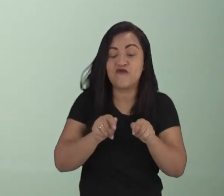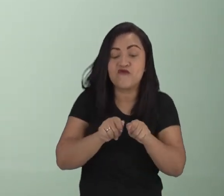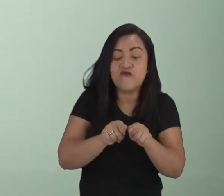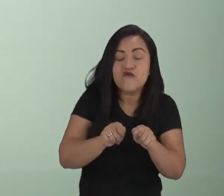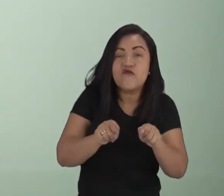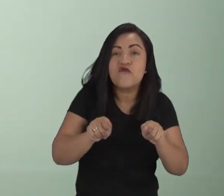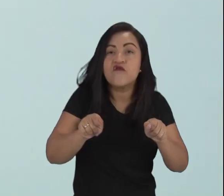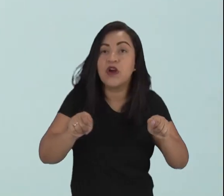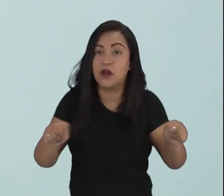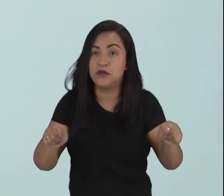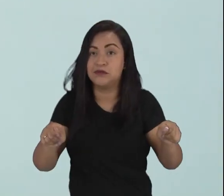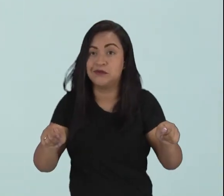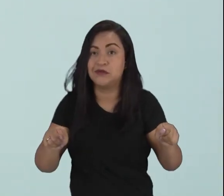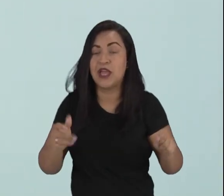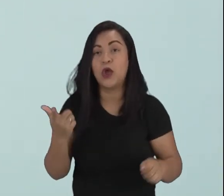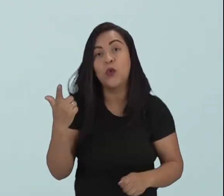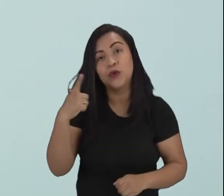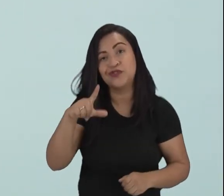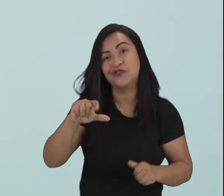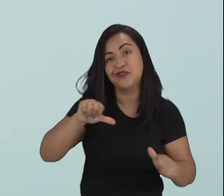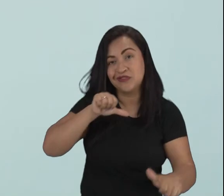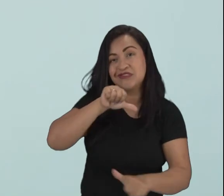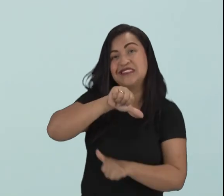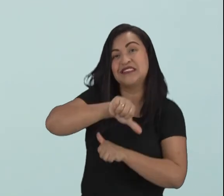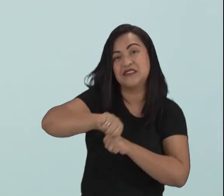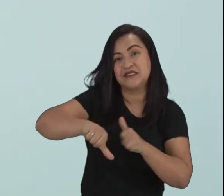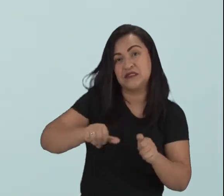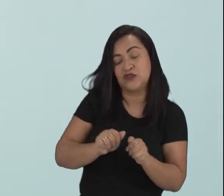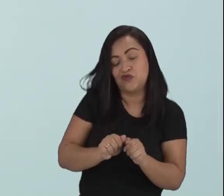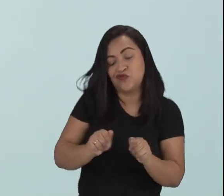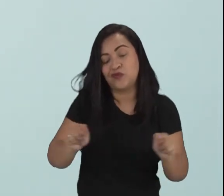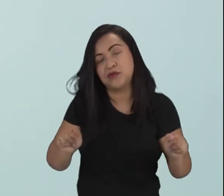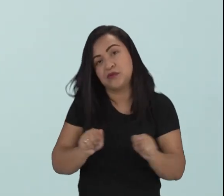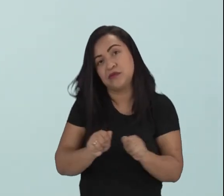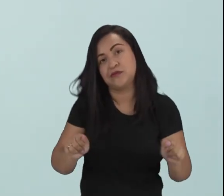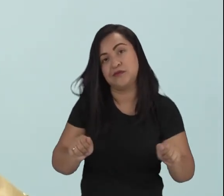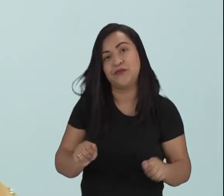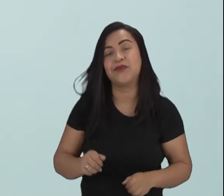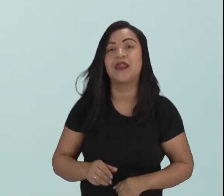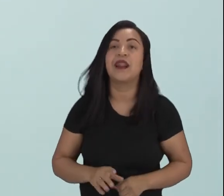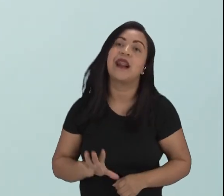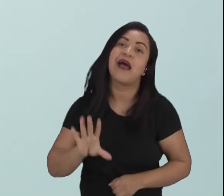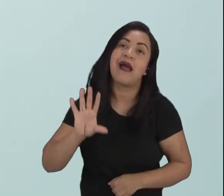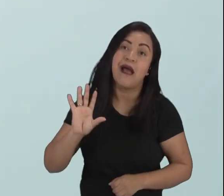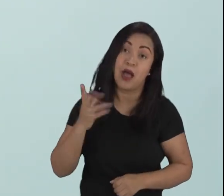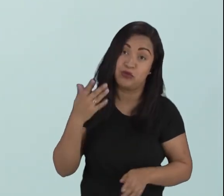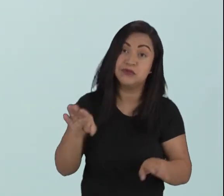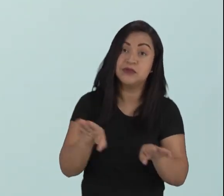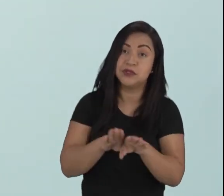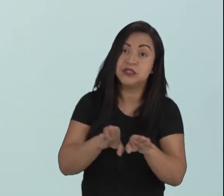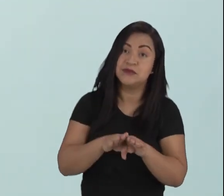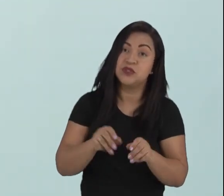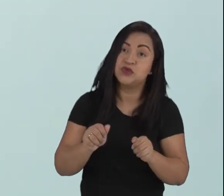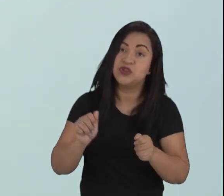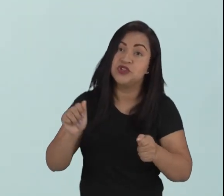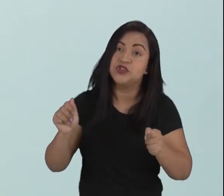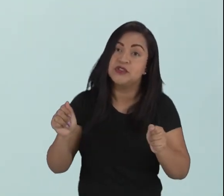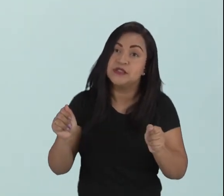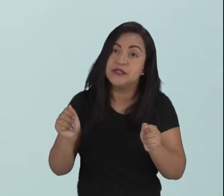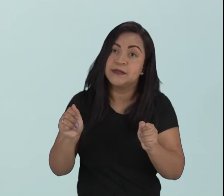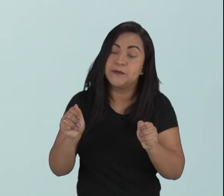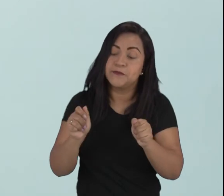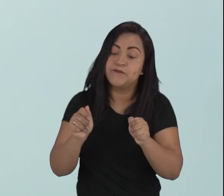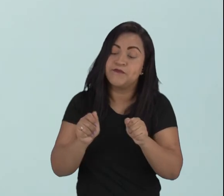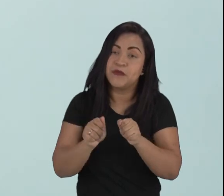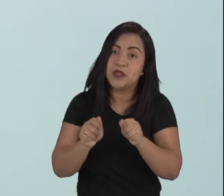aumentou é o que nós chamamos de deformação ou elongação. Assim vale também para quando a gente comprimir essa mola. A mola,